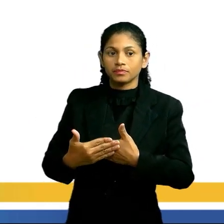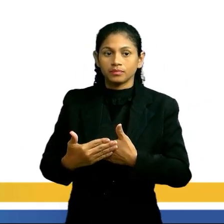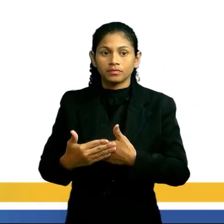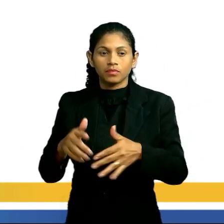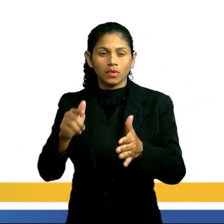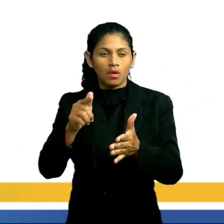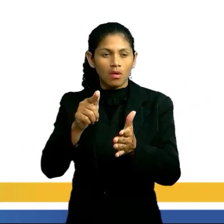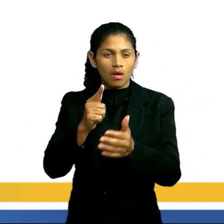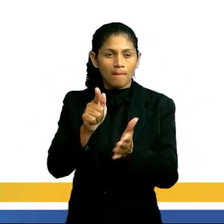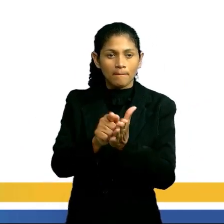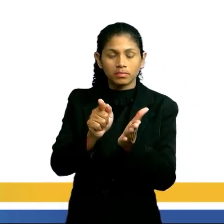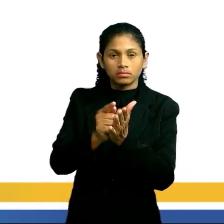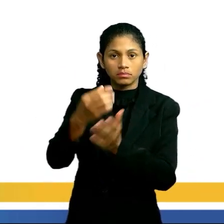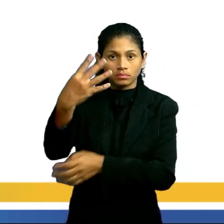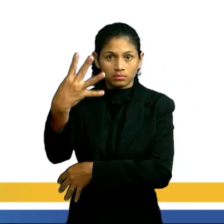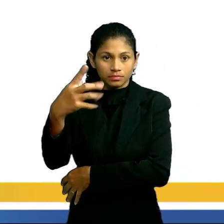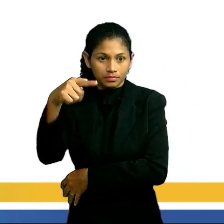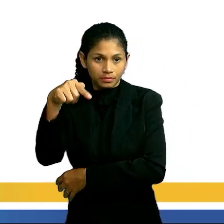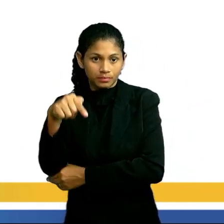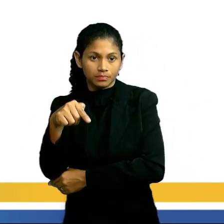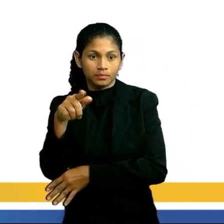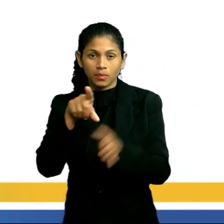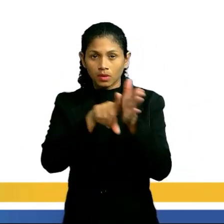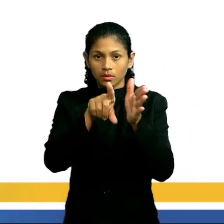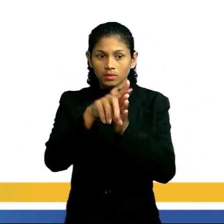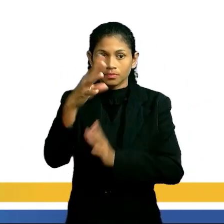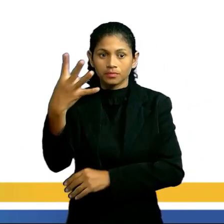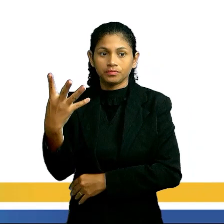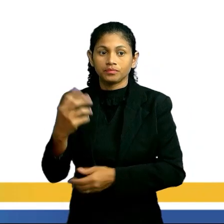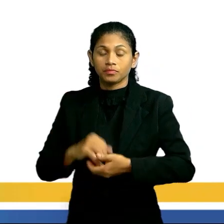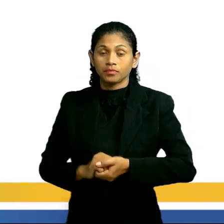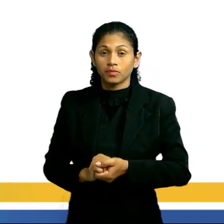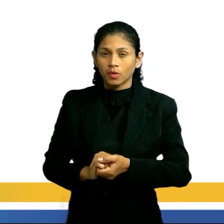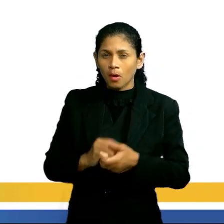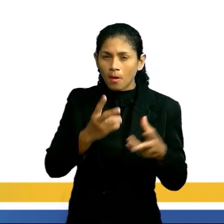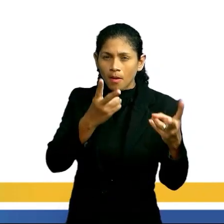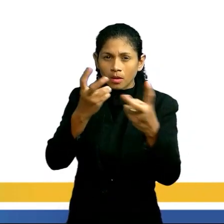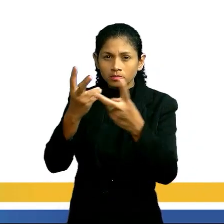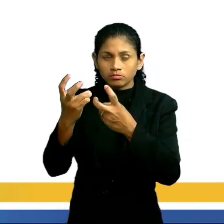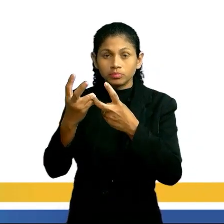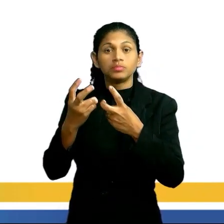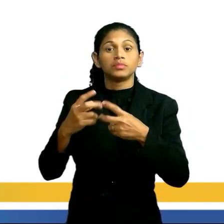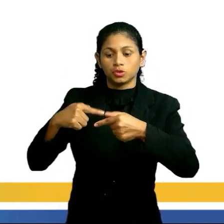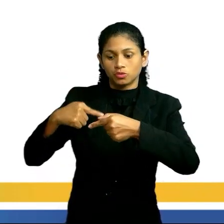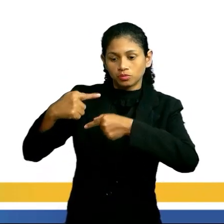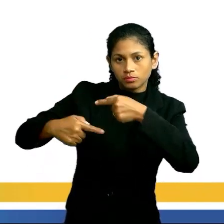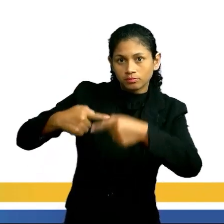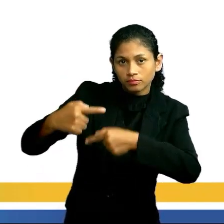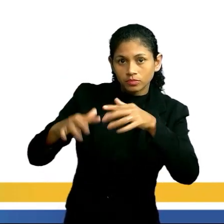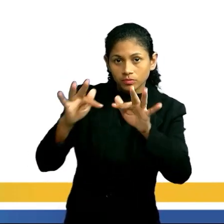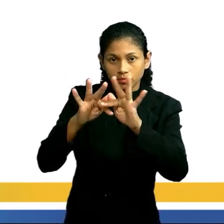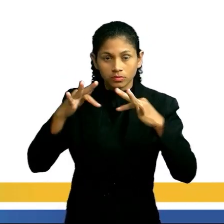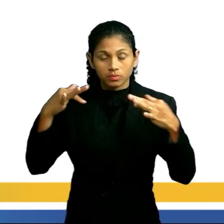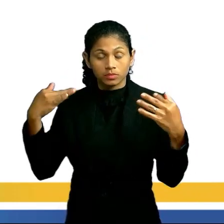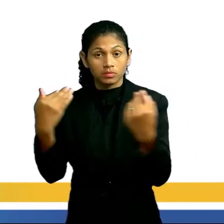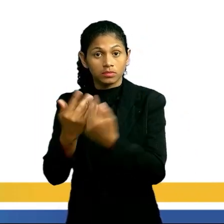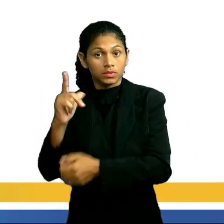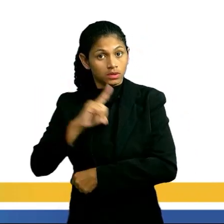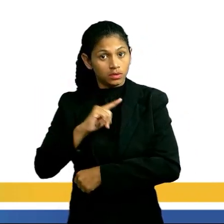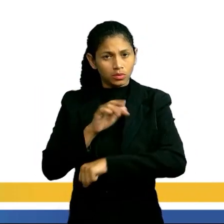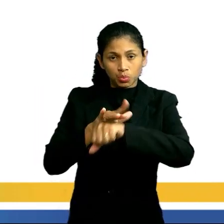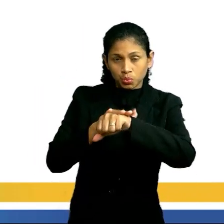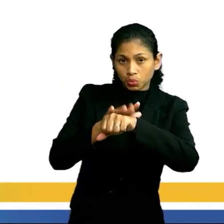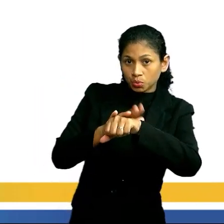questão 4. Diz o seguinte: observe a genealogia de uma família na qual ocorre uma doença